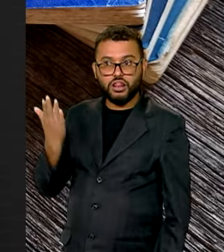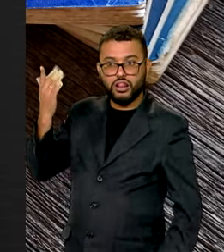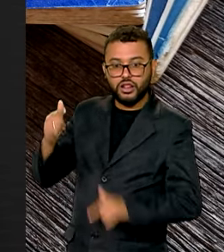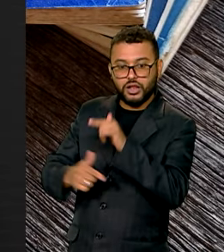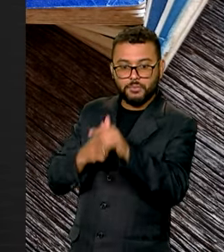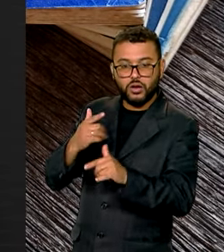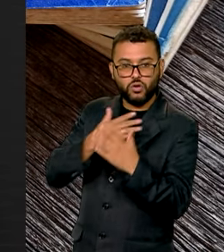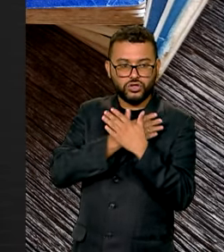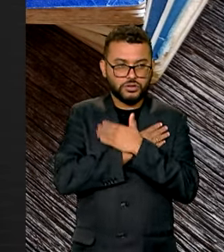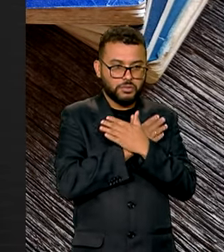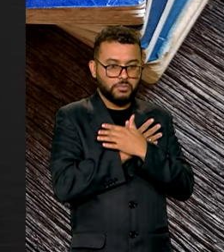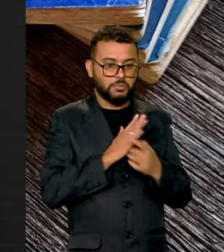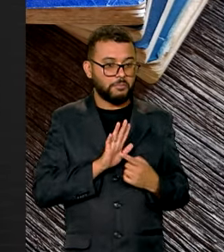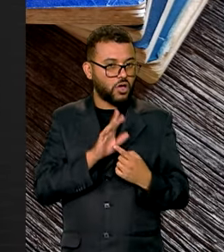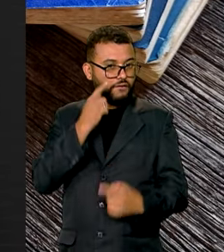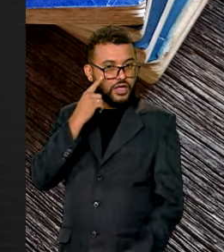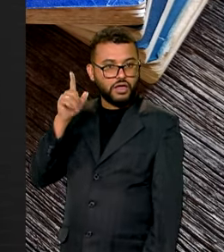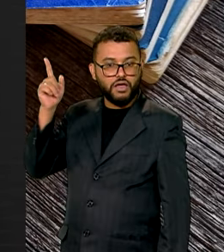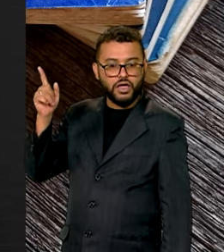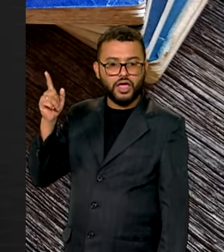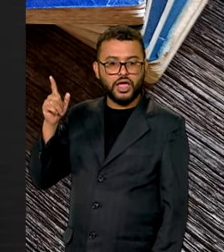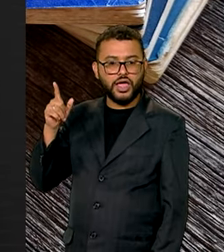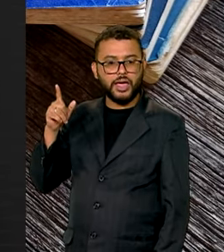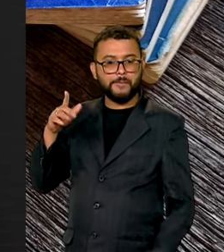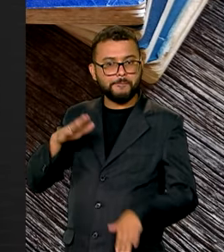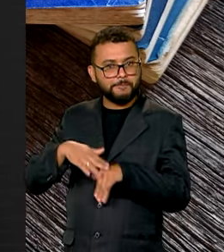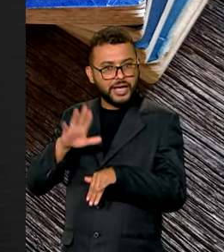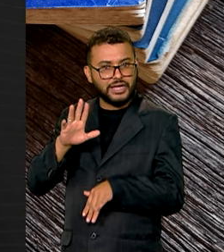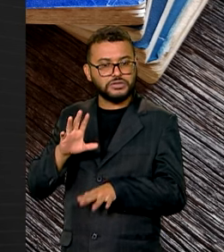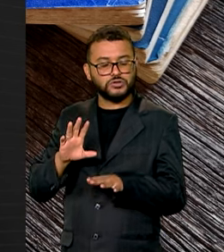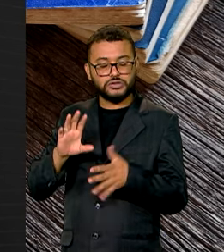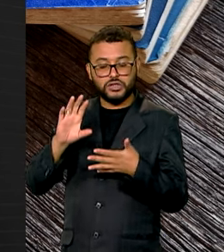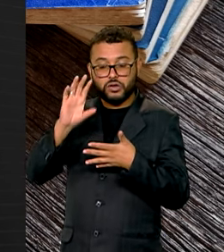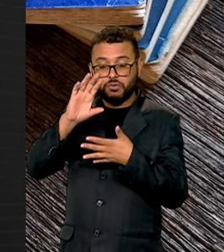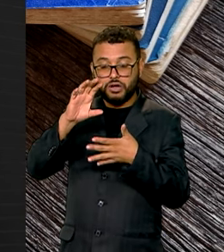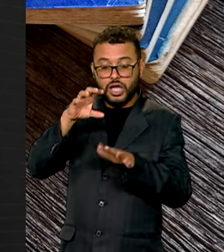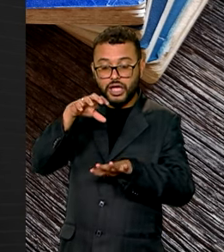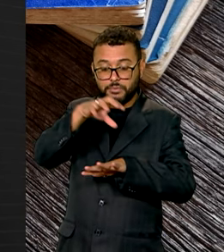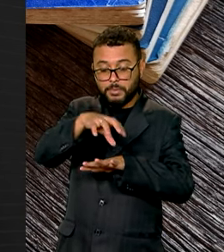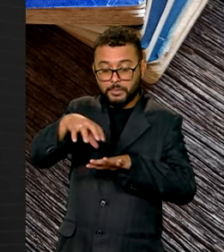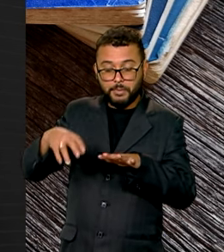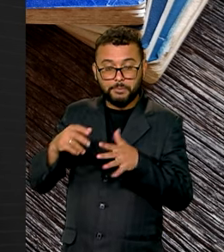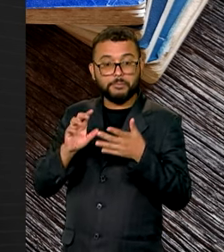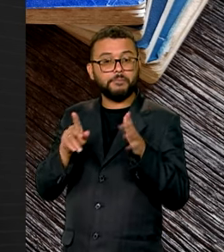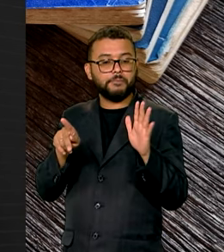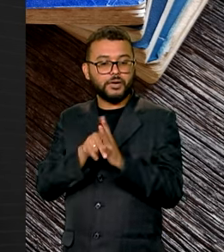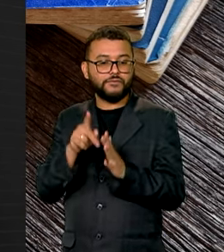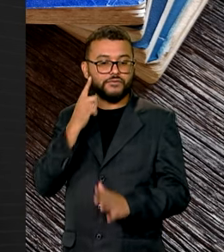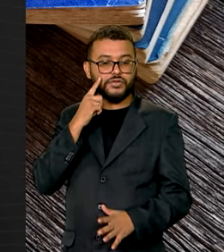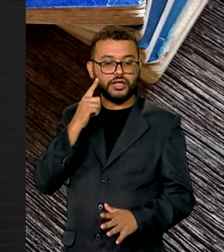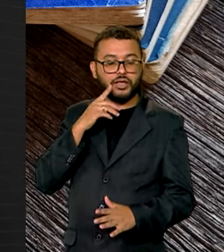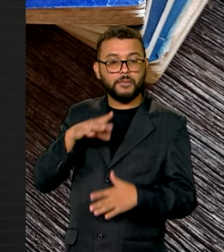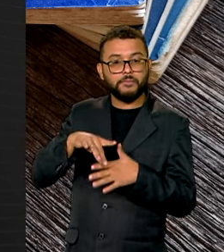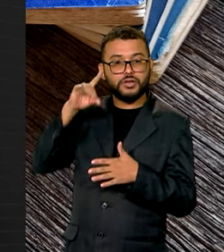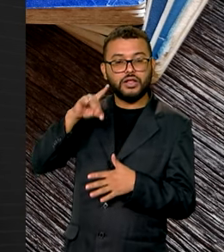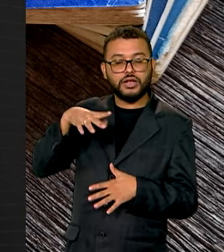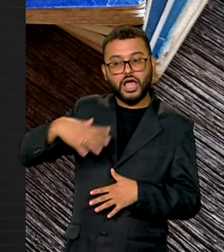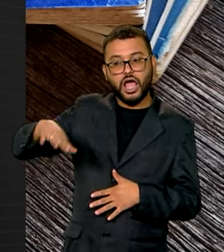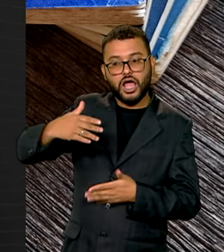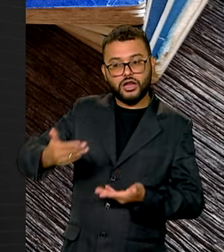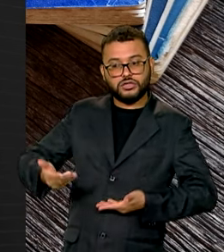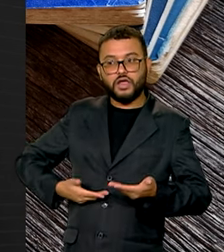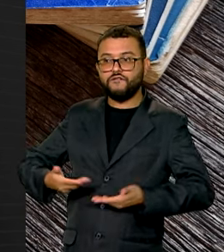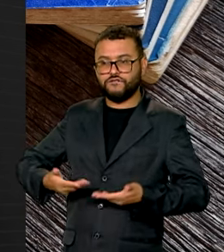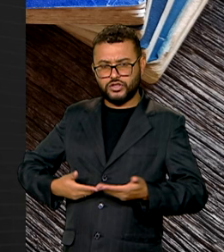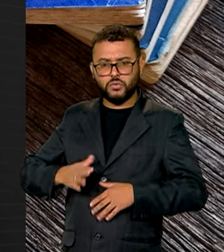Empregados e Desempregados, o CAGED, demonstrou aumento nas 5 categorias pesquisadas, com destaque para o setor de